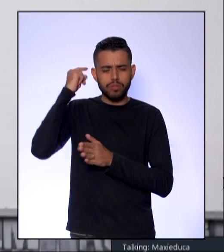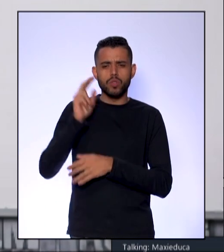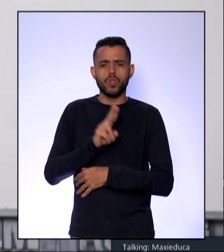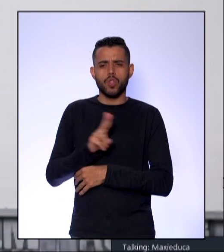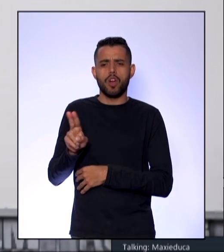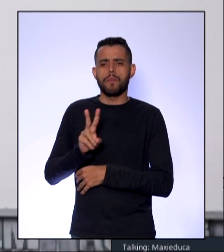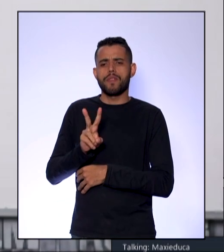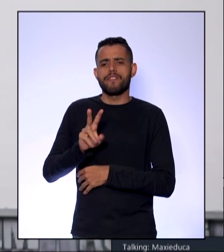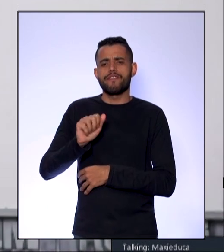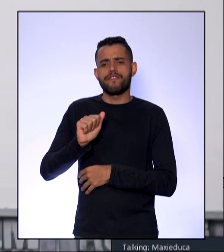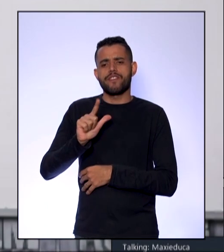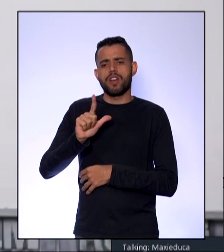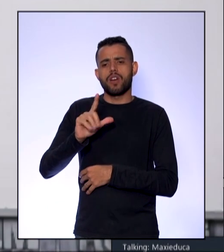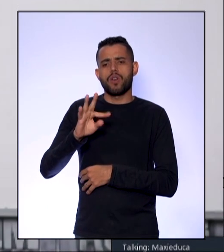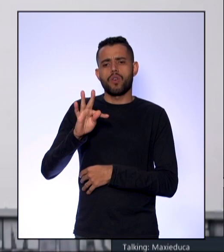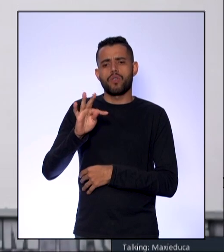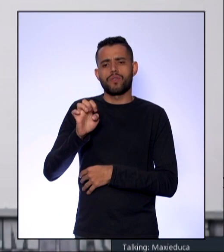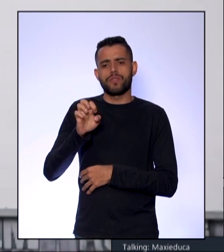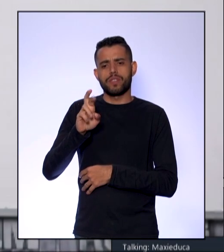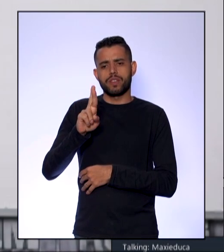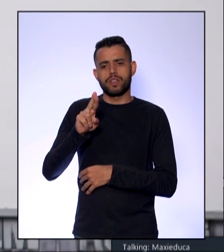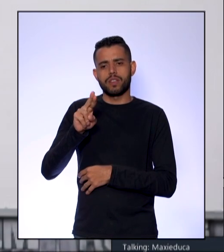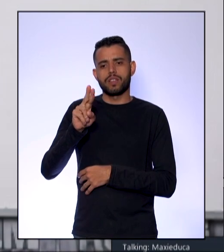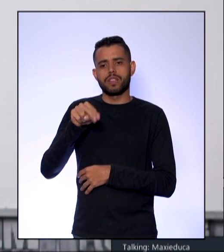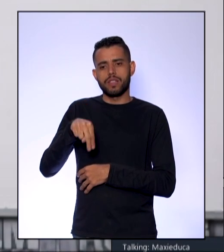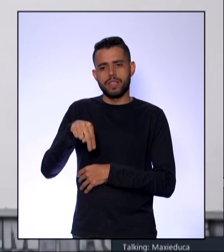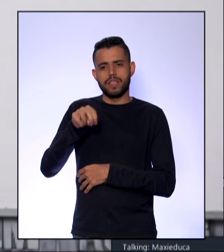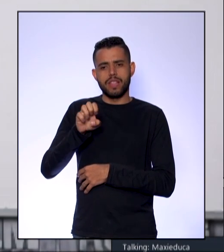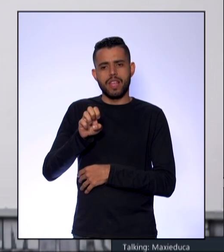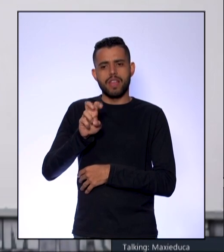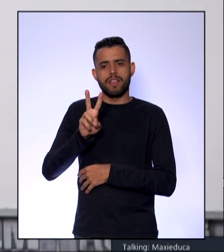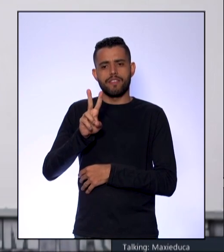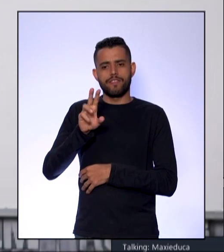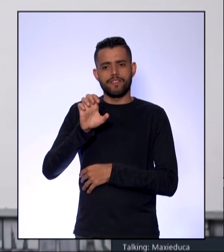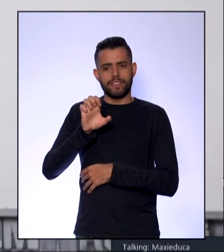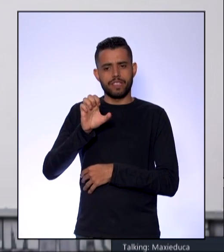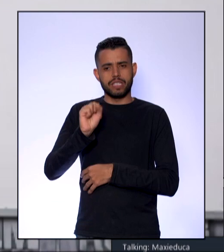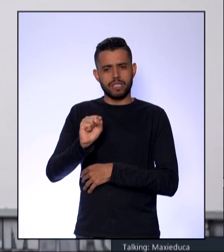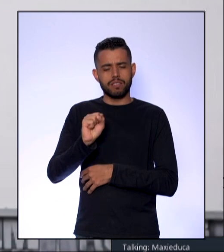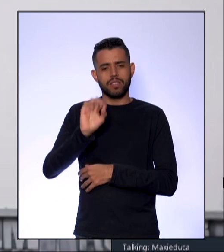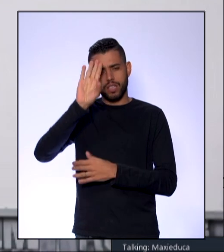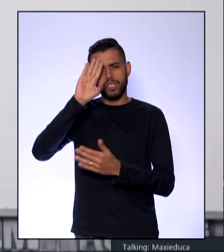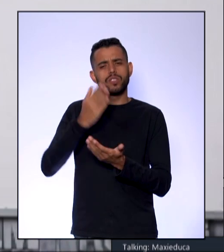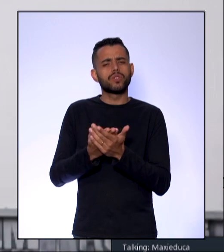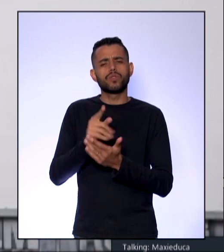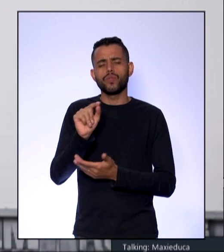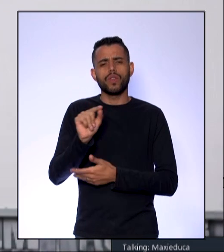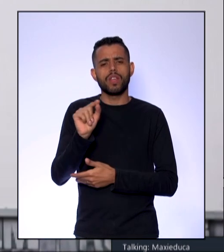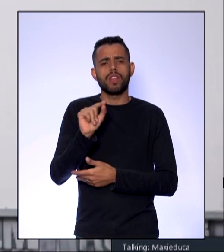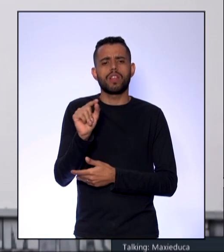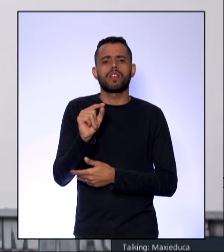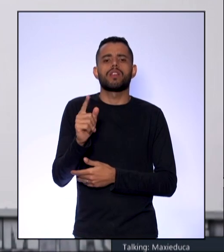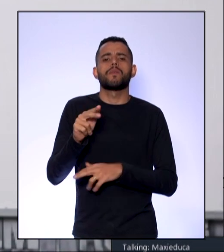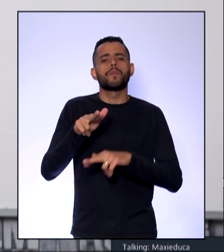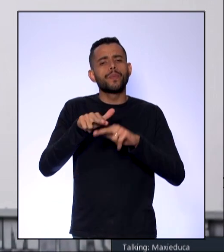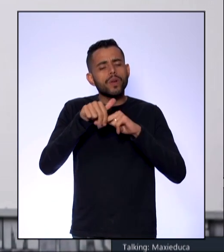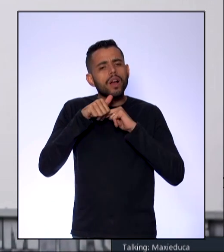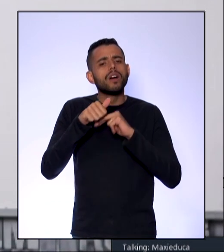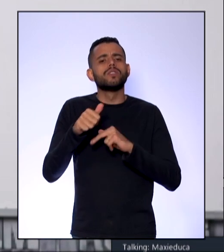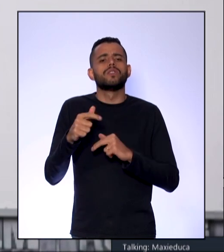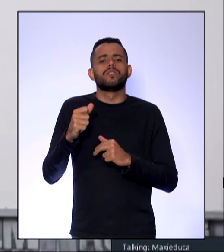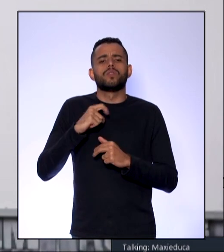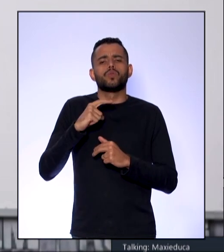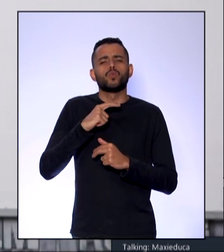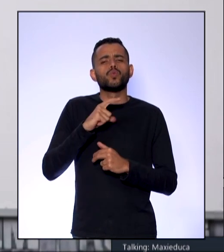Neves, acredita que esta migração por vias da glaciação é